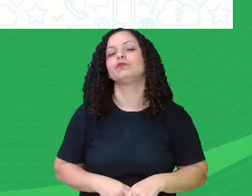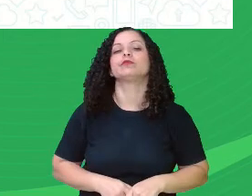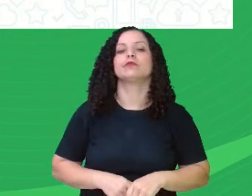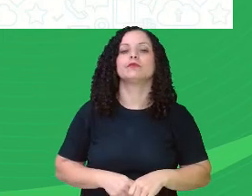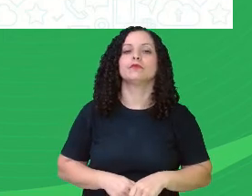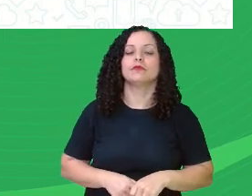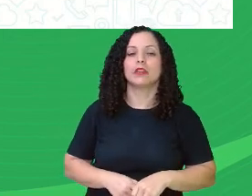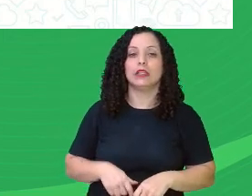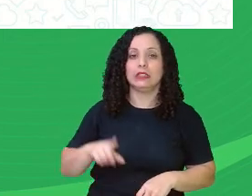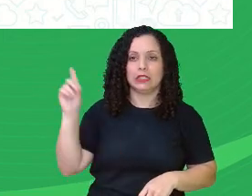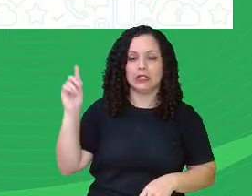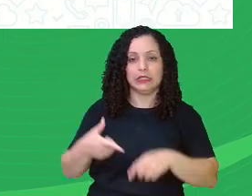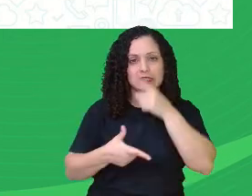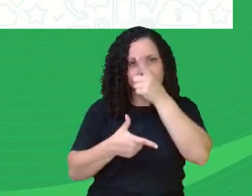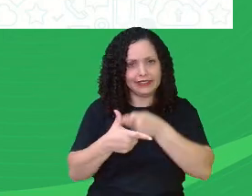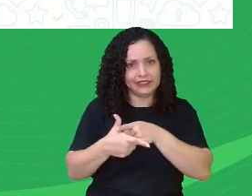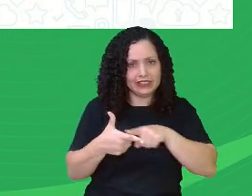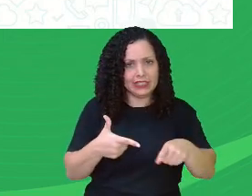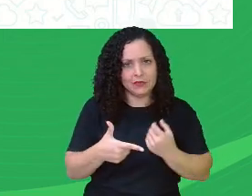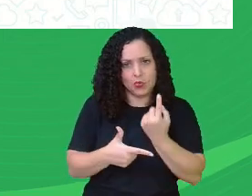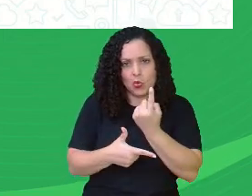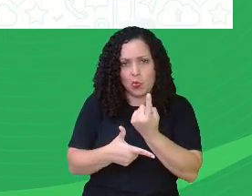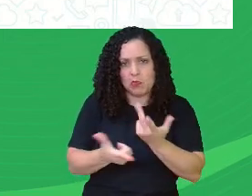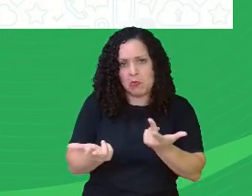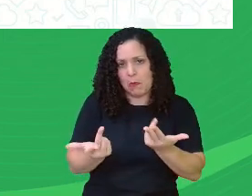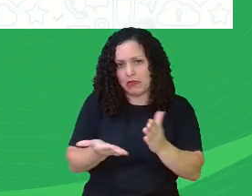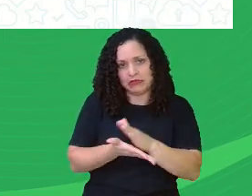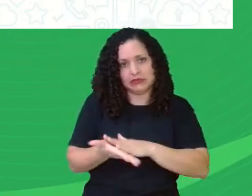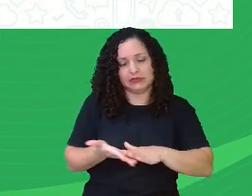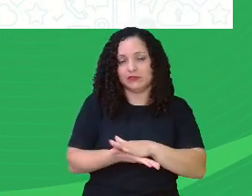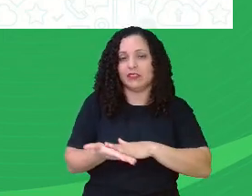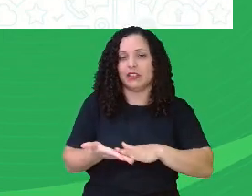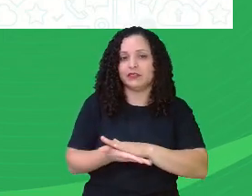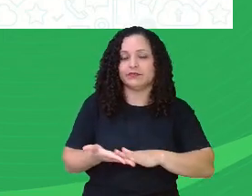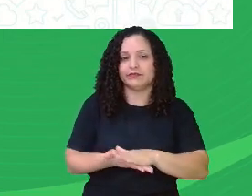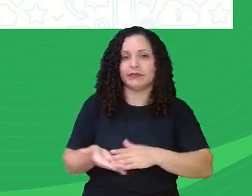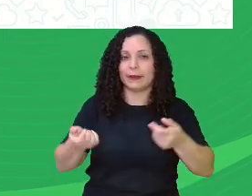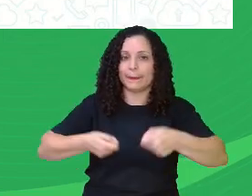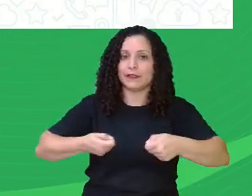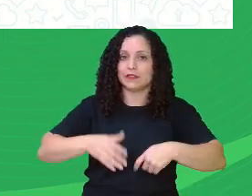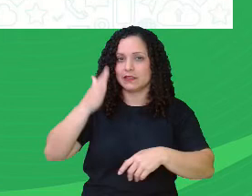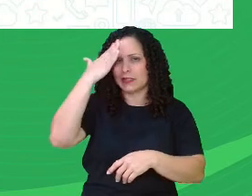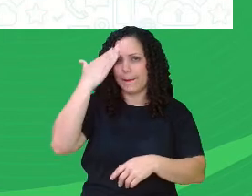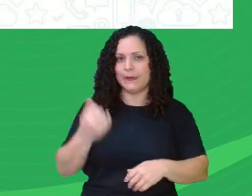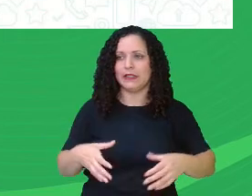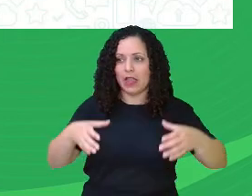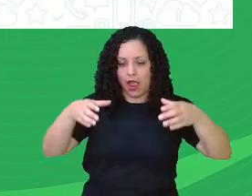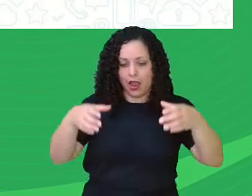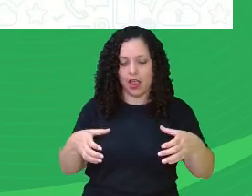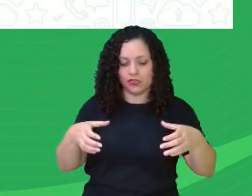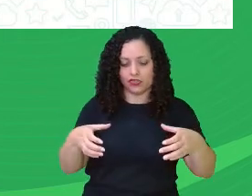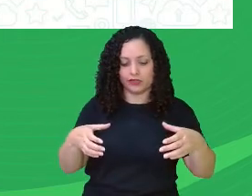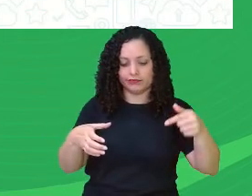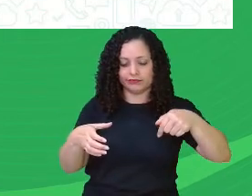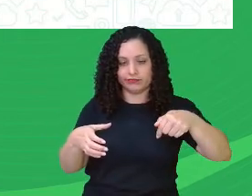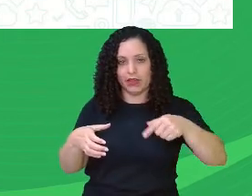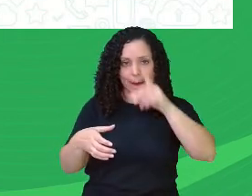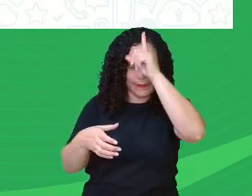dividir por 1, e dividir por 1 é mesmo que nada. Então basta apenas você fazer o volume dessa caixa amarela aí, e você vai